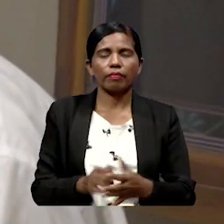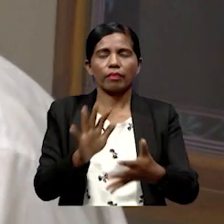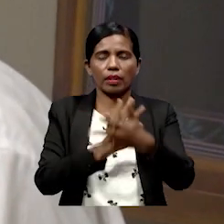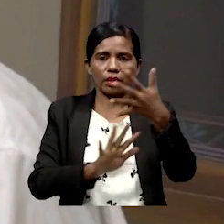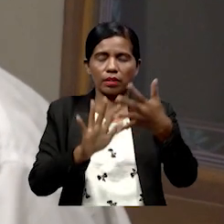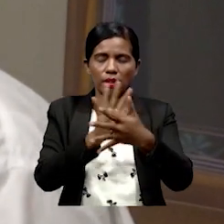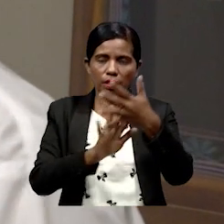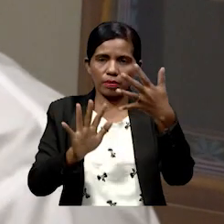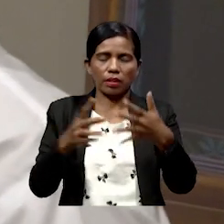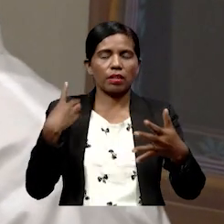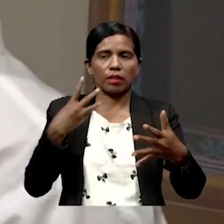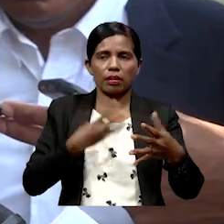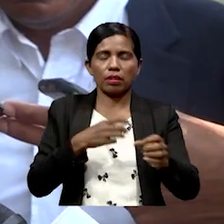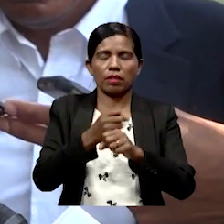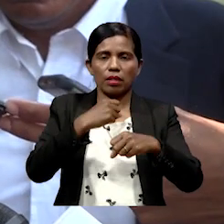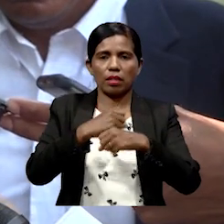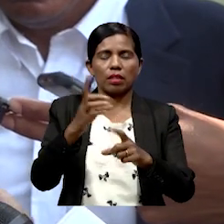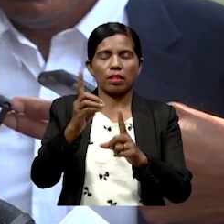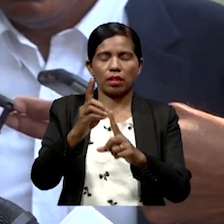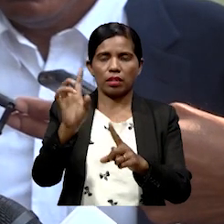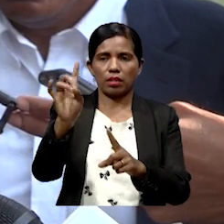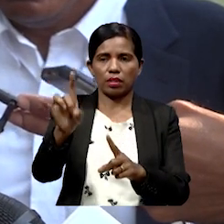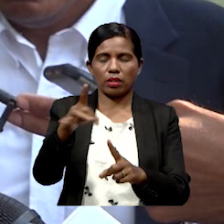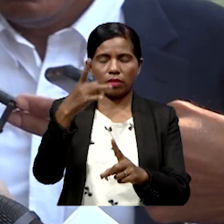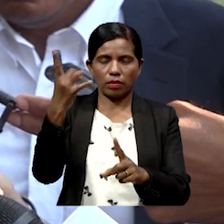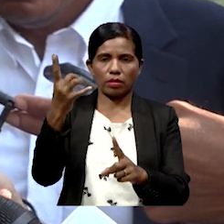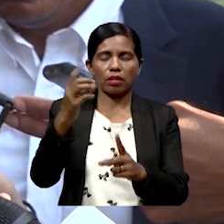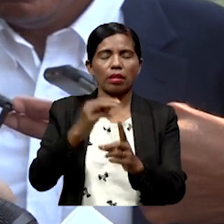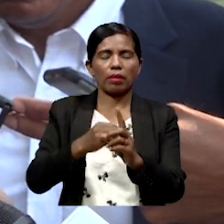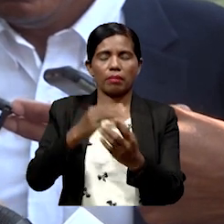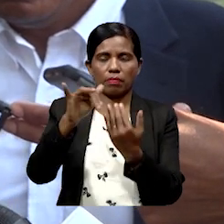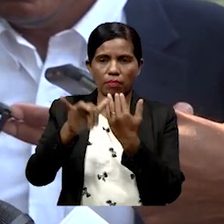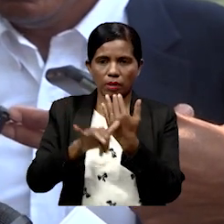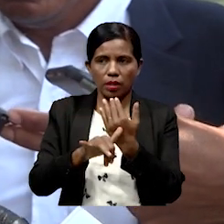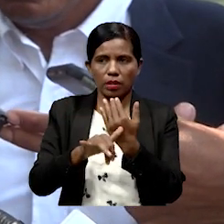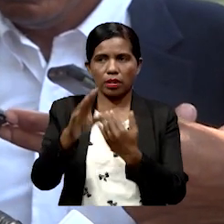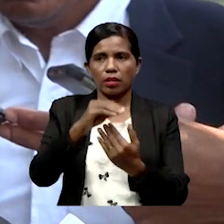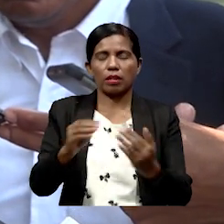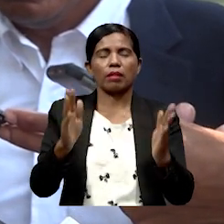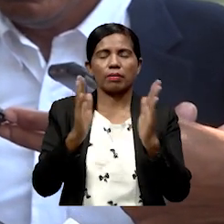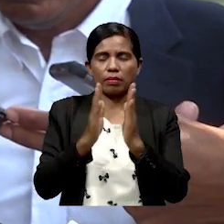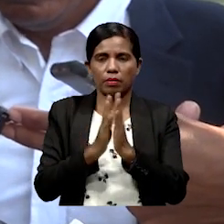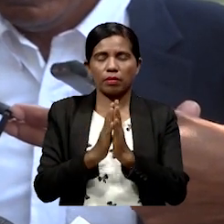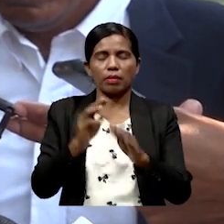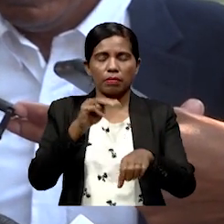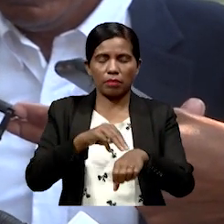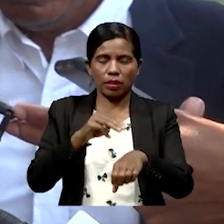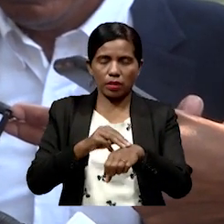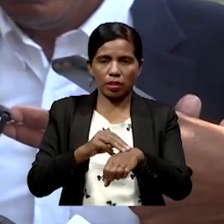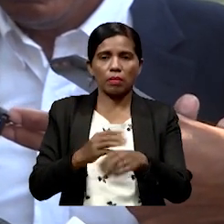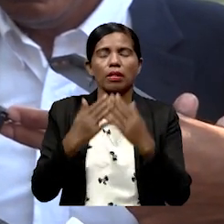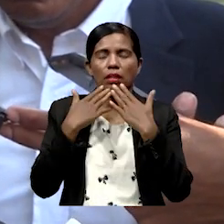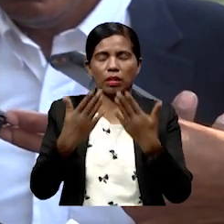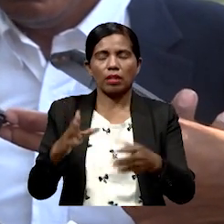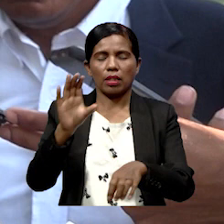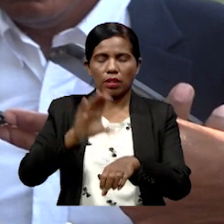se realizou dia 18 de maio, que se realiza a missa de agradecimento da Catedral de Dili. Continua